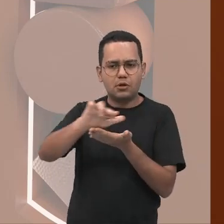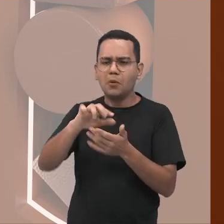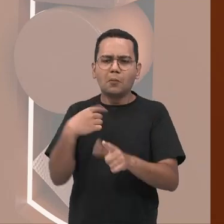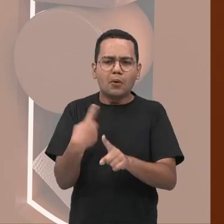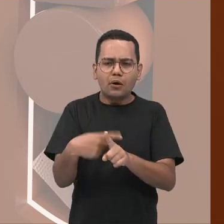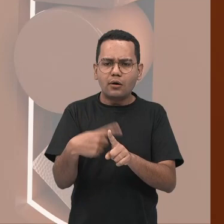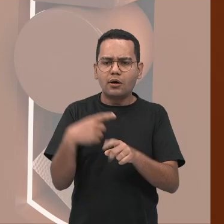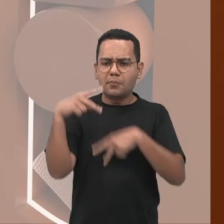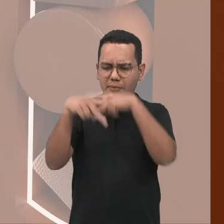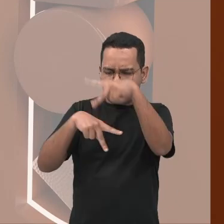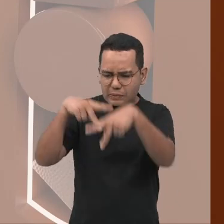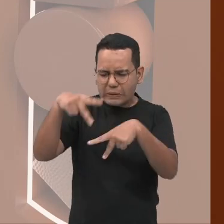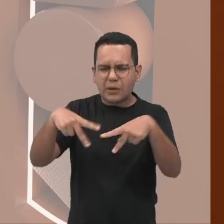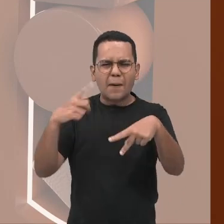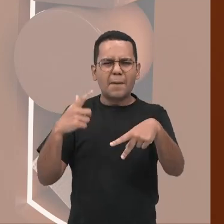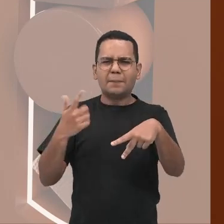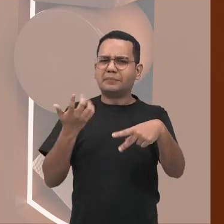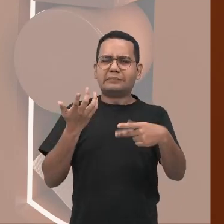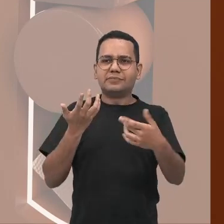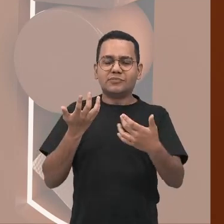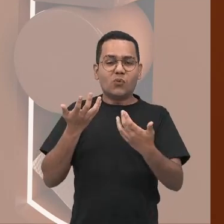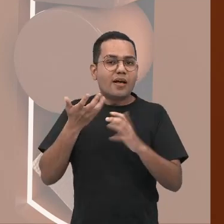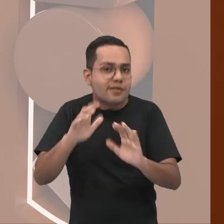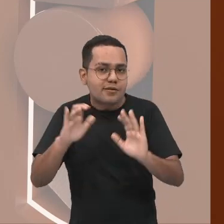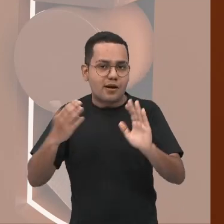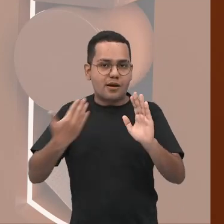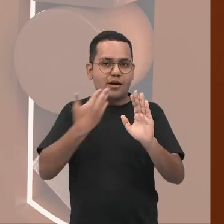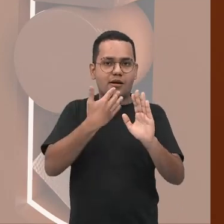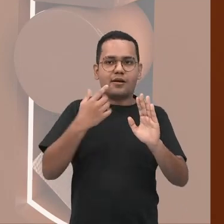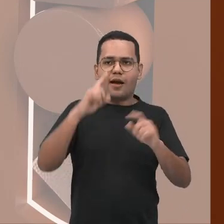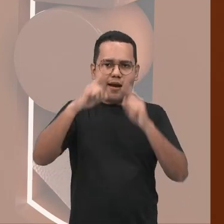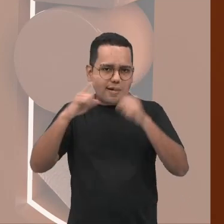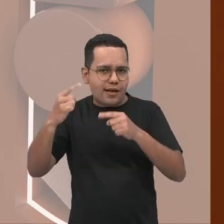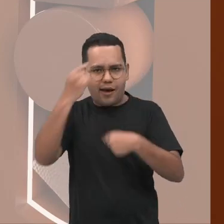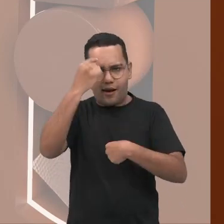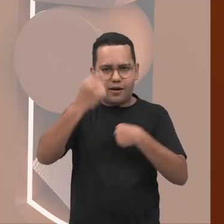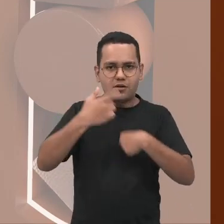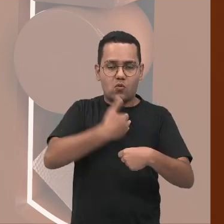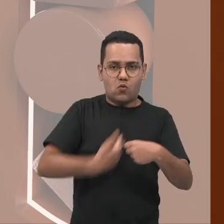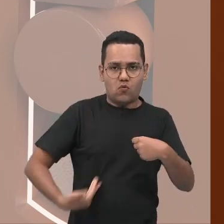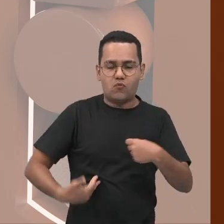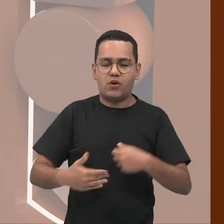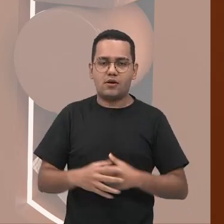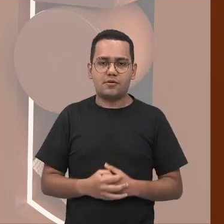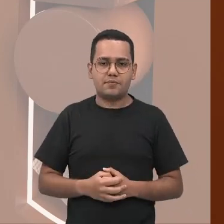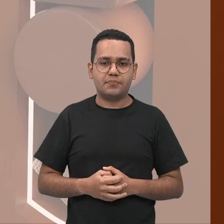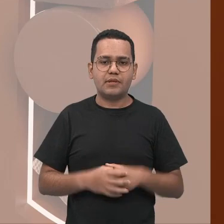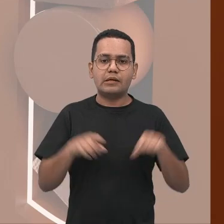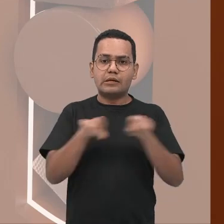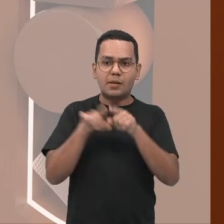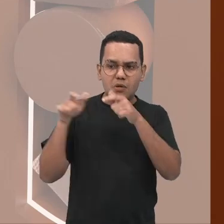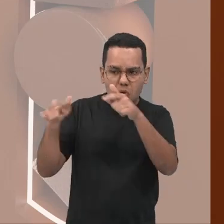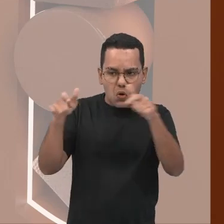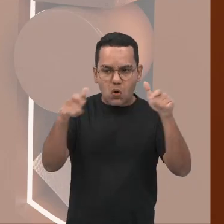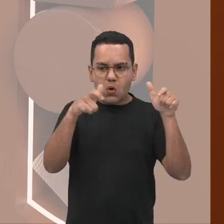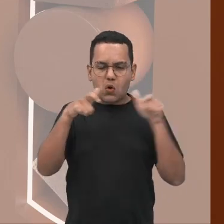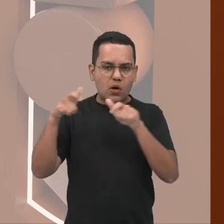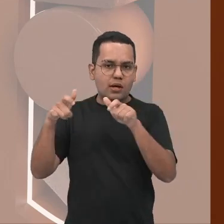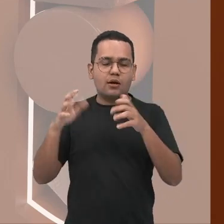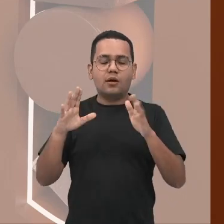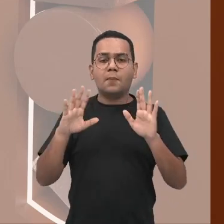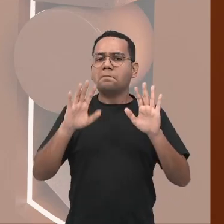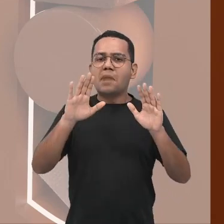está abandonada, porque as províncias também estão se sentindo abandonadas, né? O poder está muito